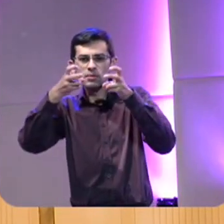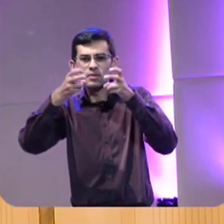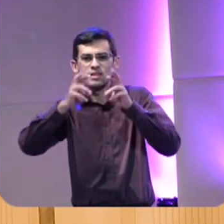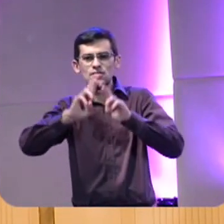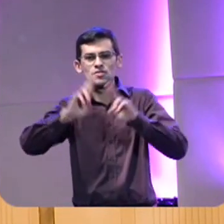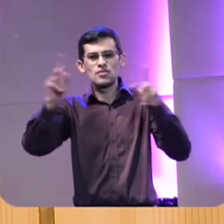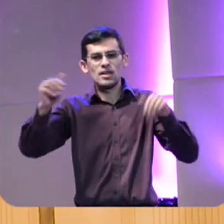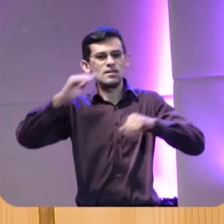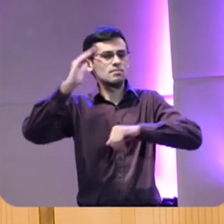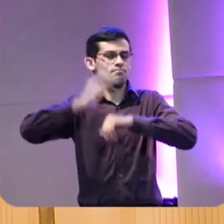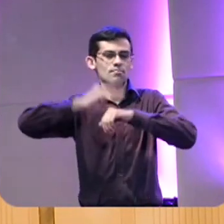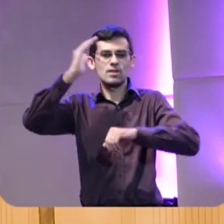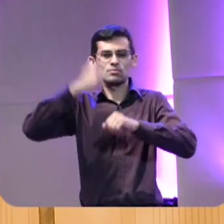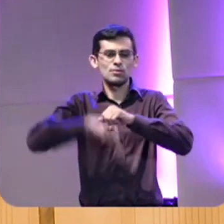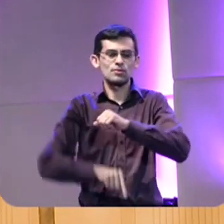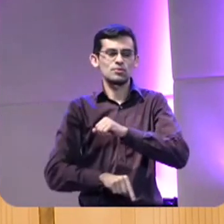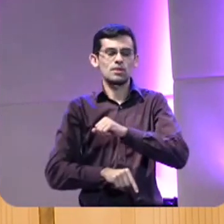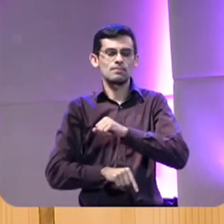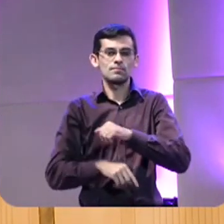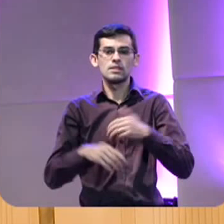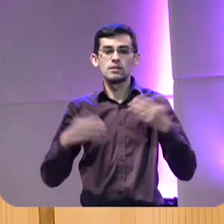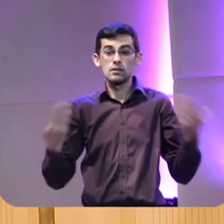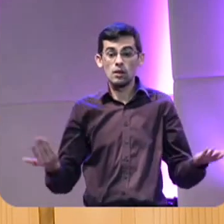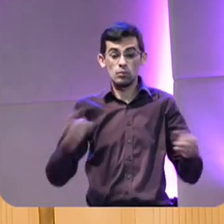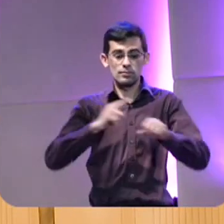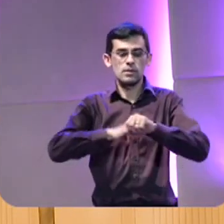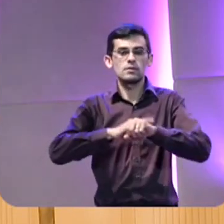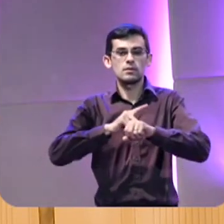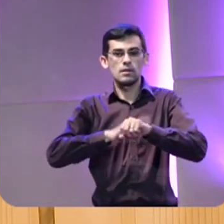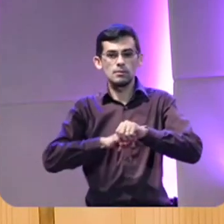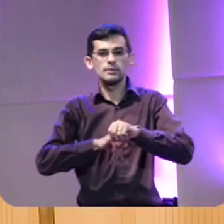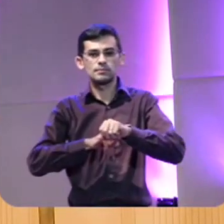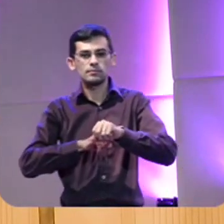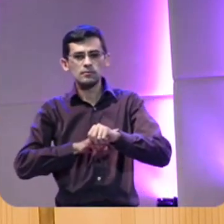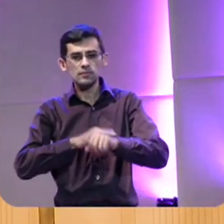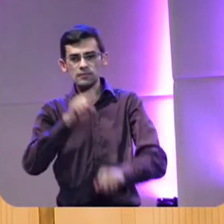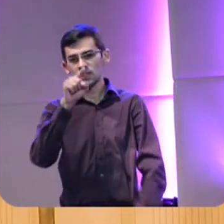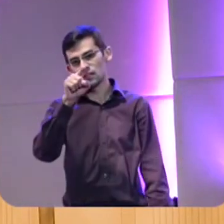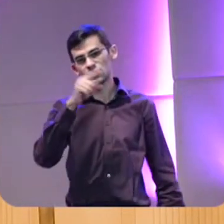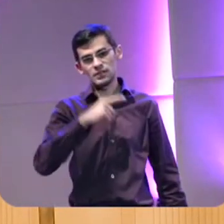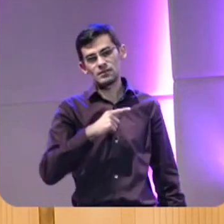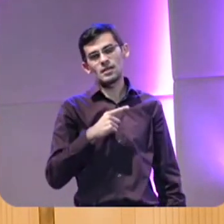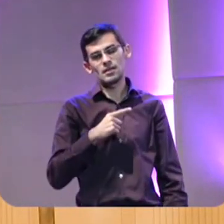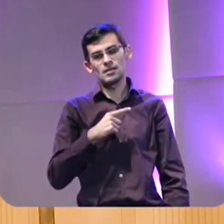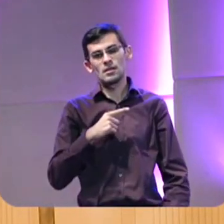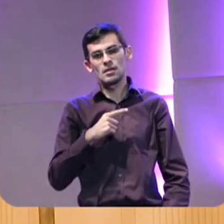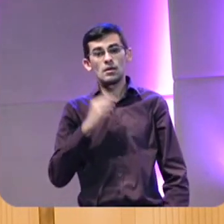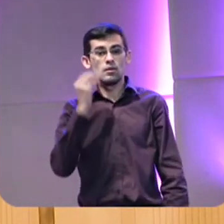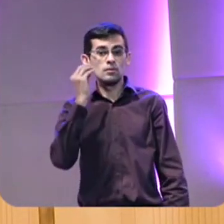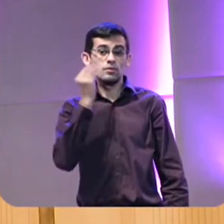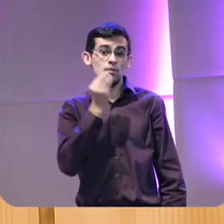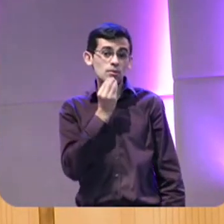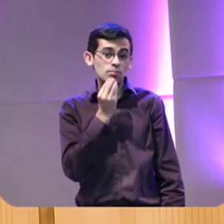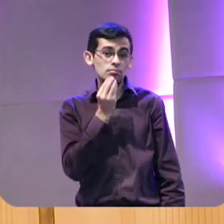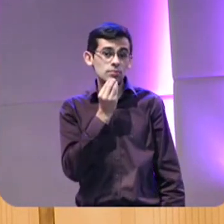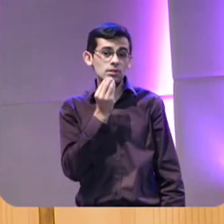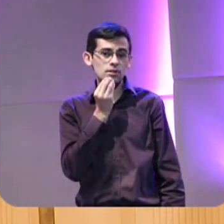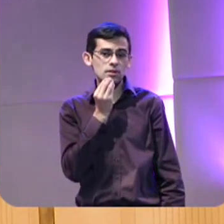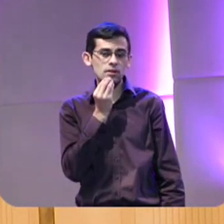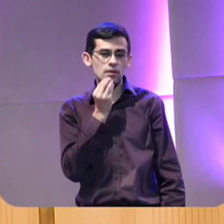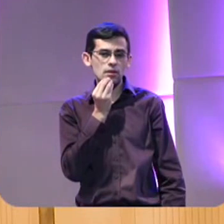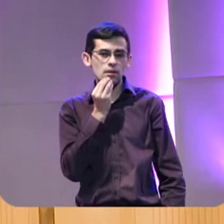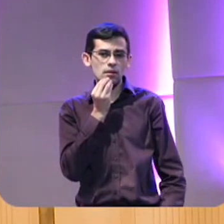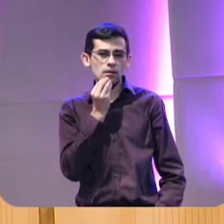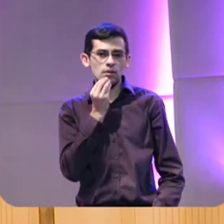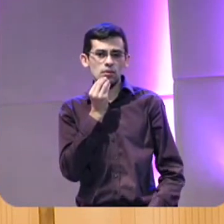ampliada. Então, nesse tempo que você está tendo de oportunidade, amplie